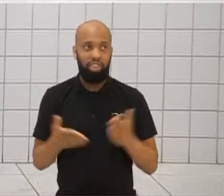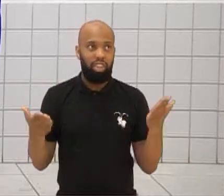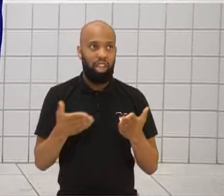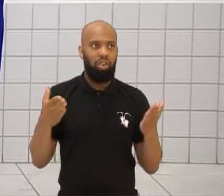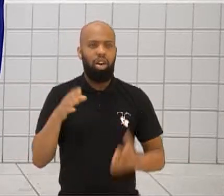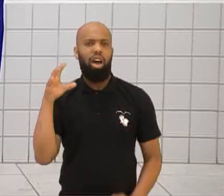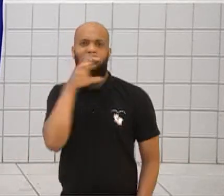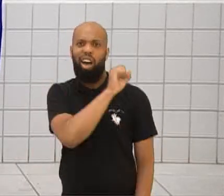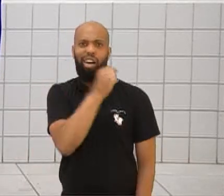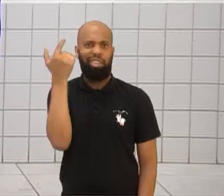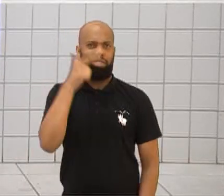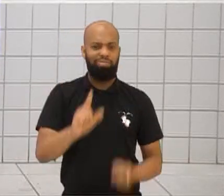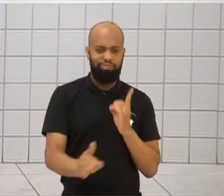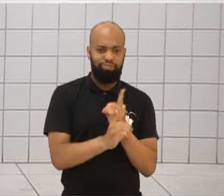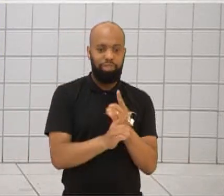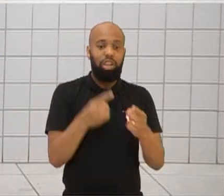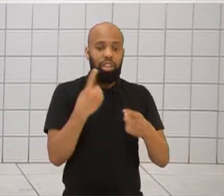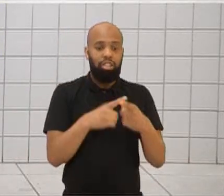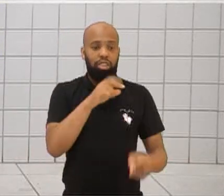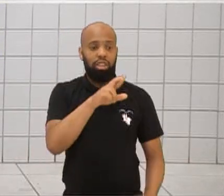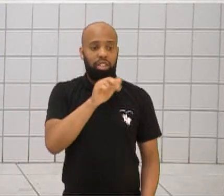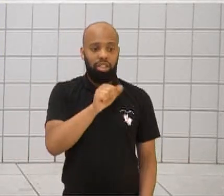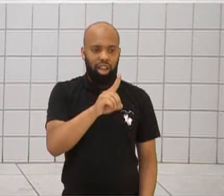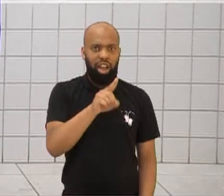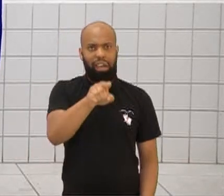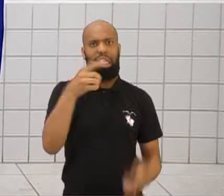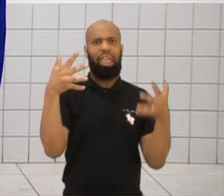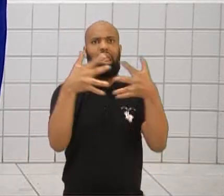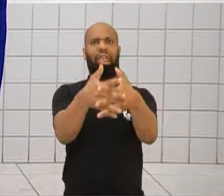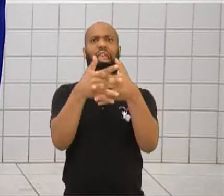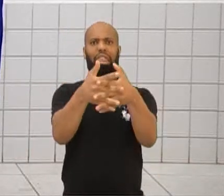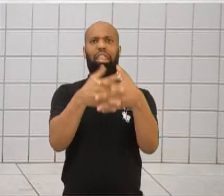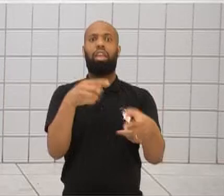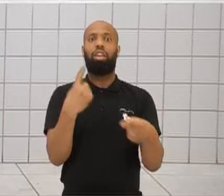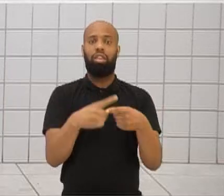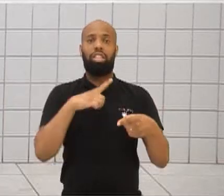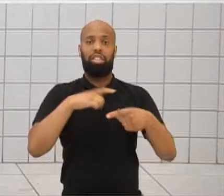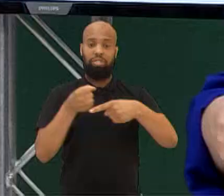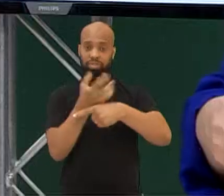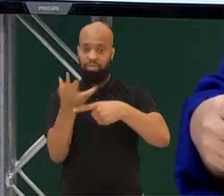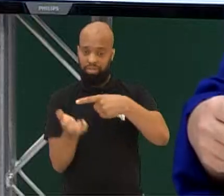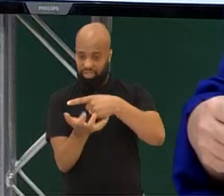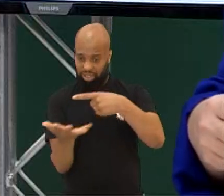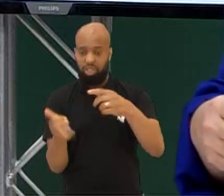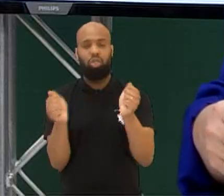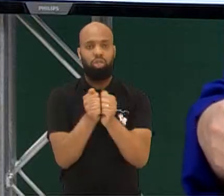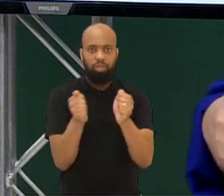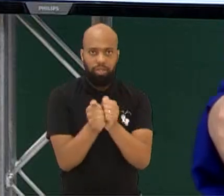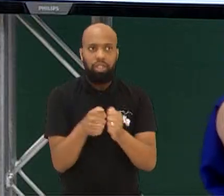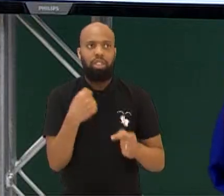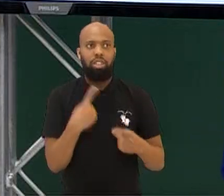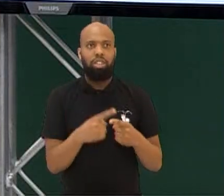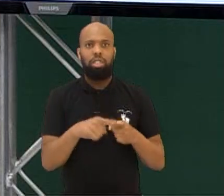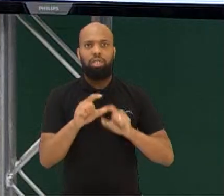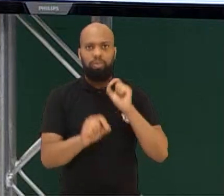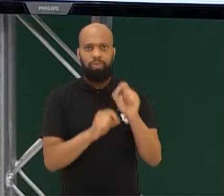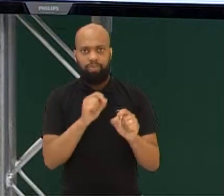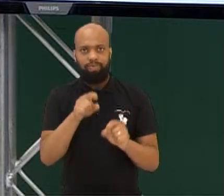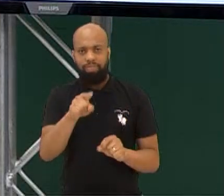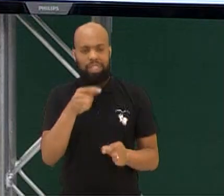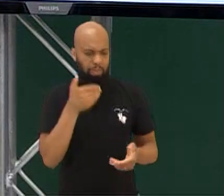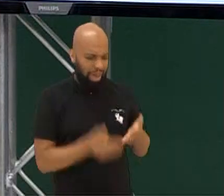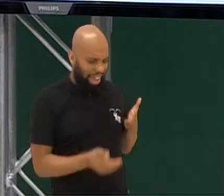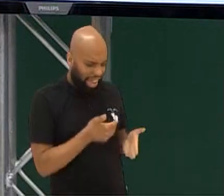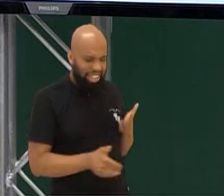às vezes, o radiano deixa você um pouco confuso, ele vai trabalhar com a fração, e às vezes você não entende, talvez você se